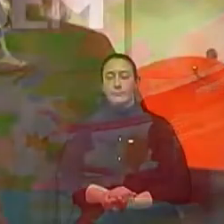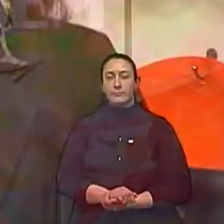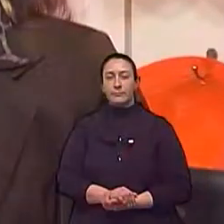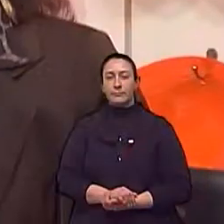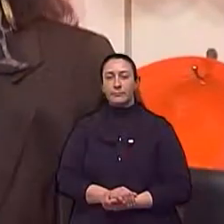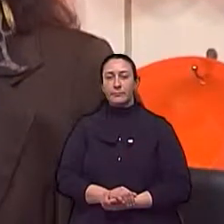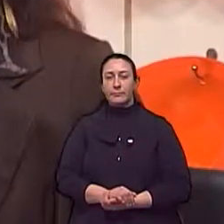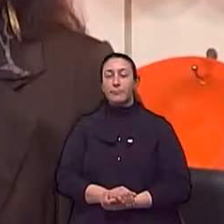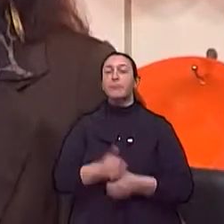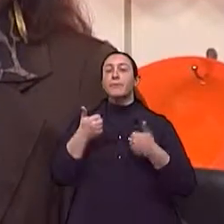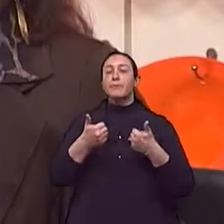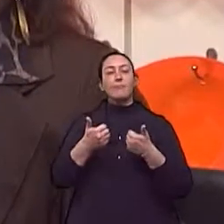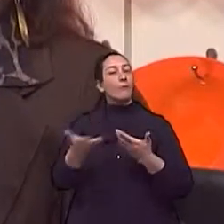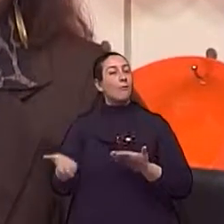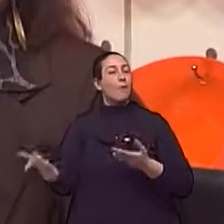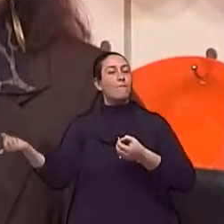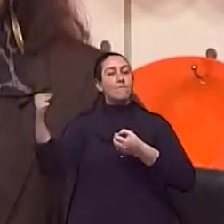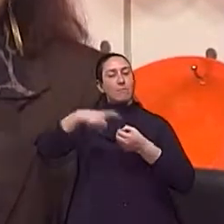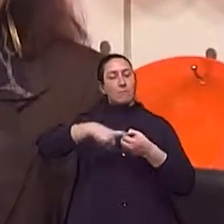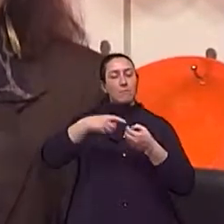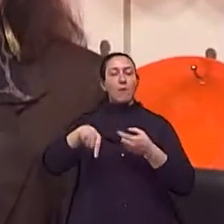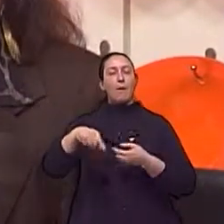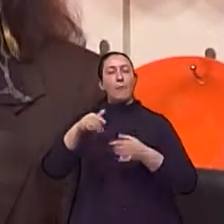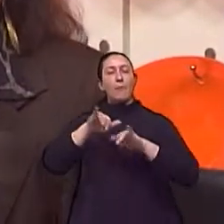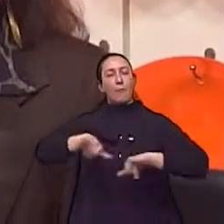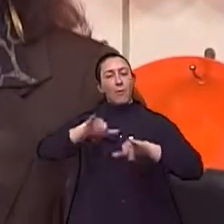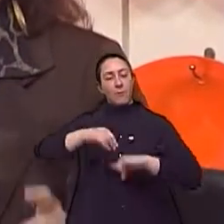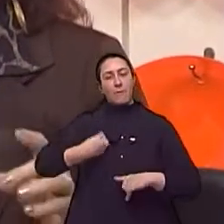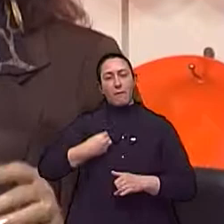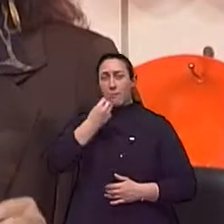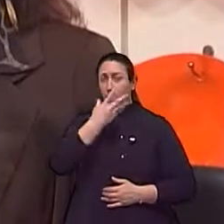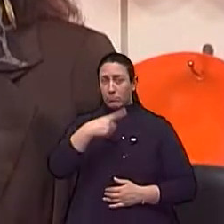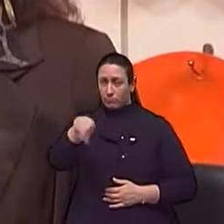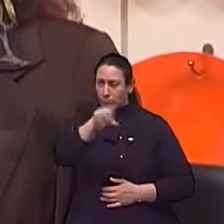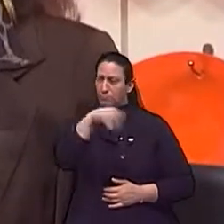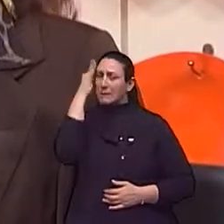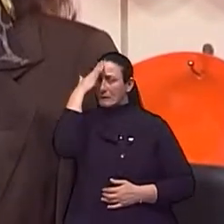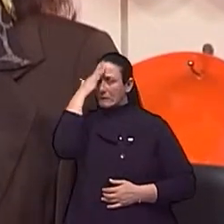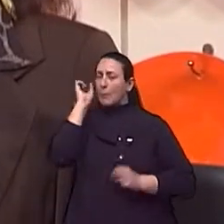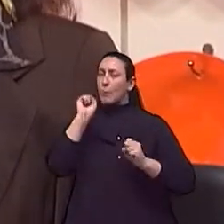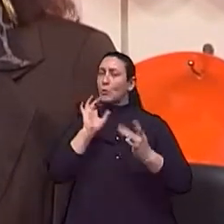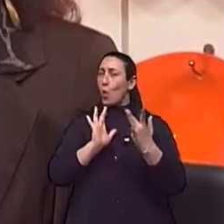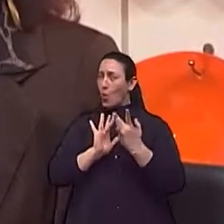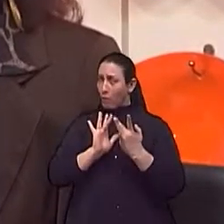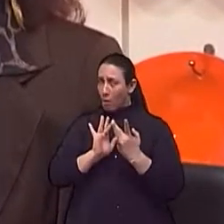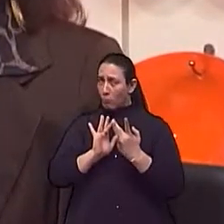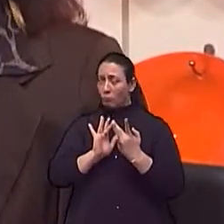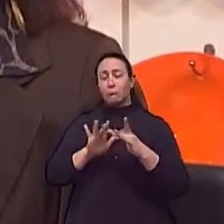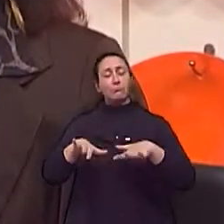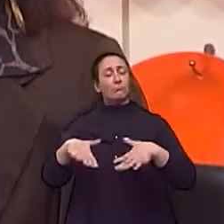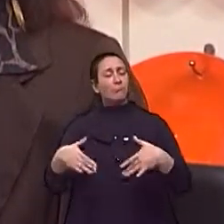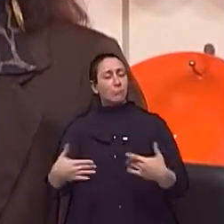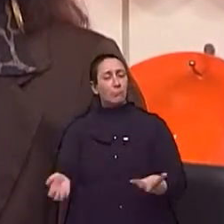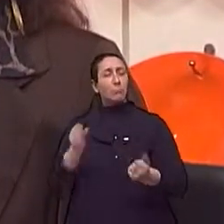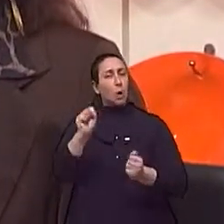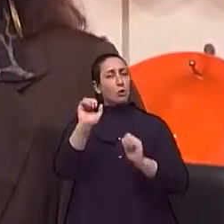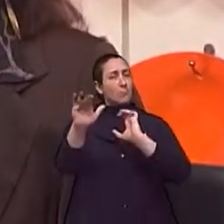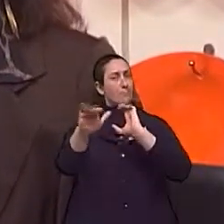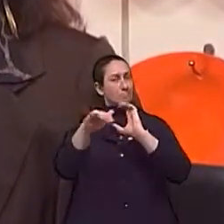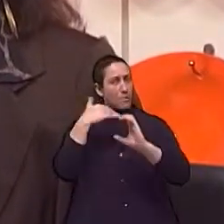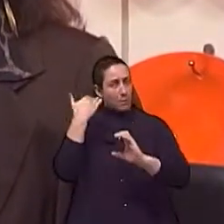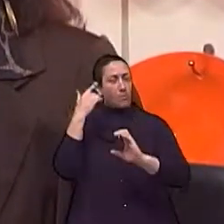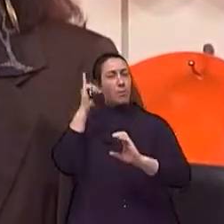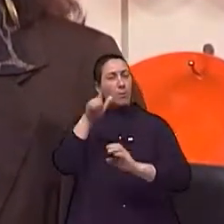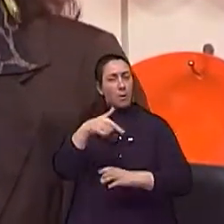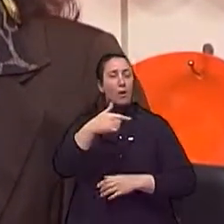programa estamos de volta com o nosso viva bem de hoje você sabe que pode ter uma conexão direta com a gente através do